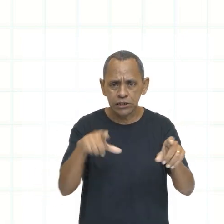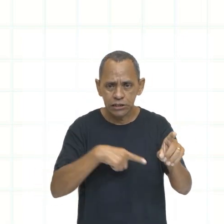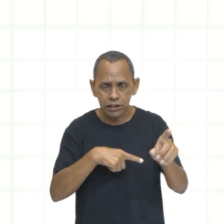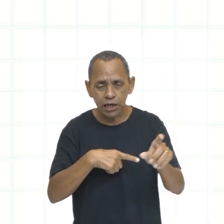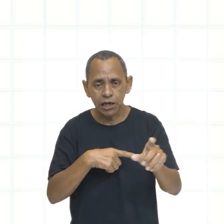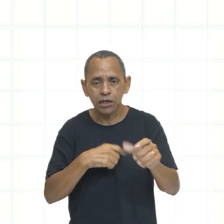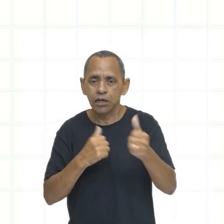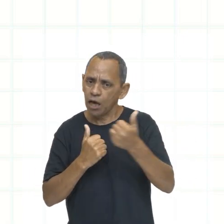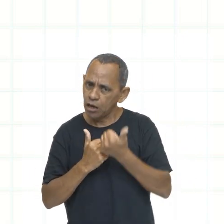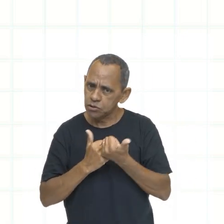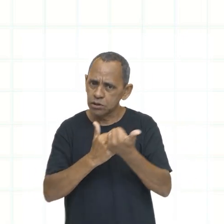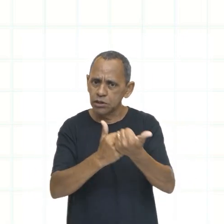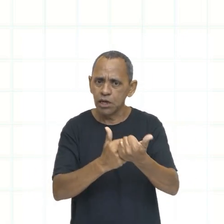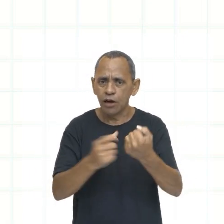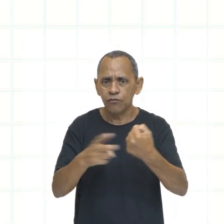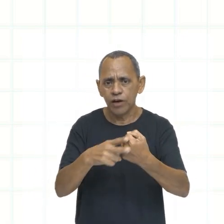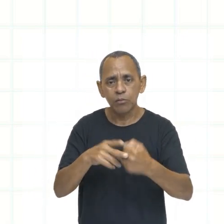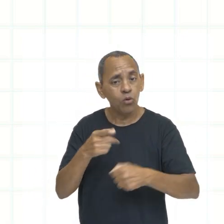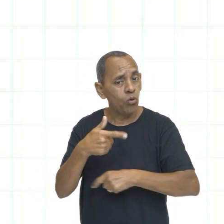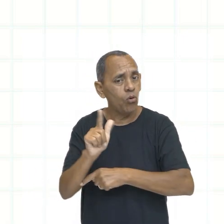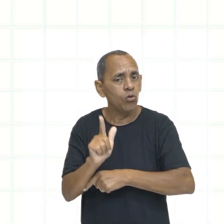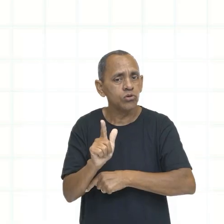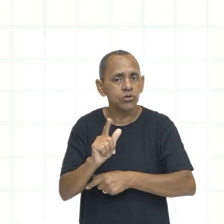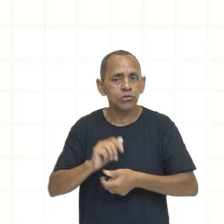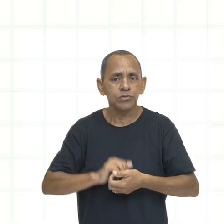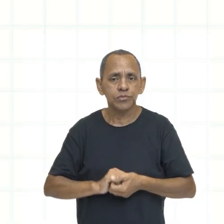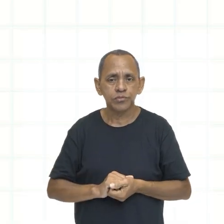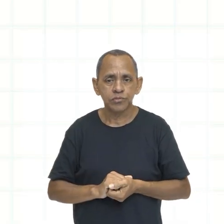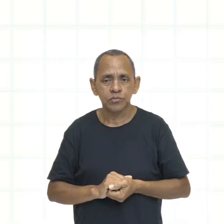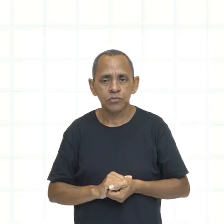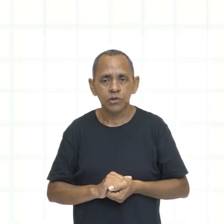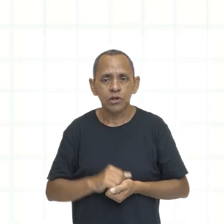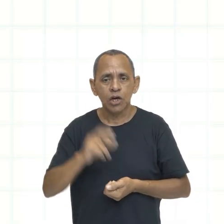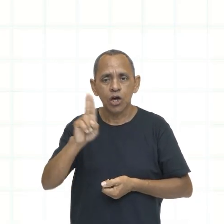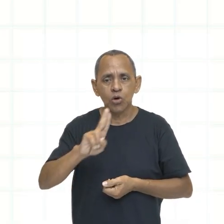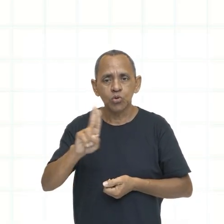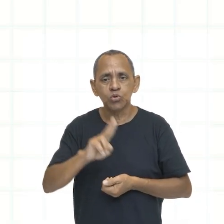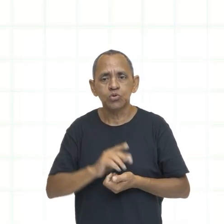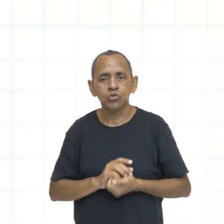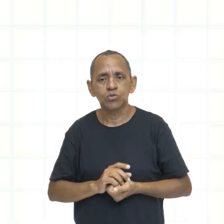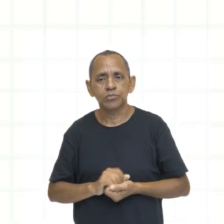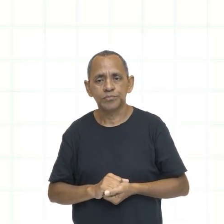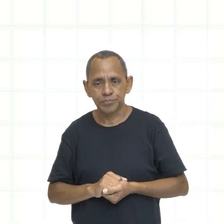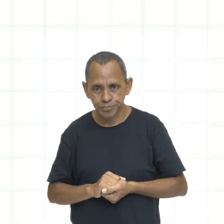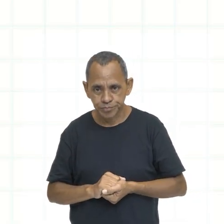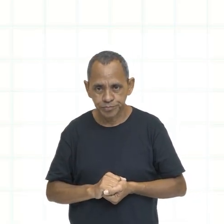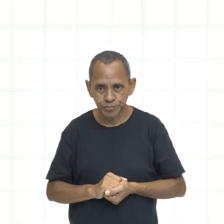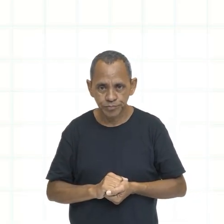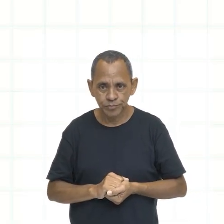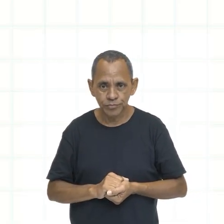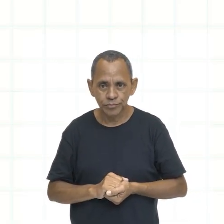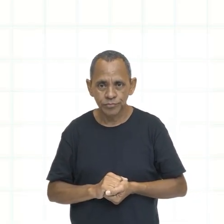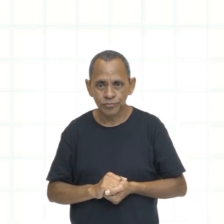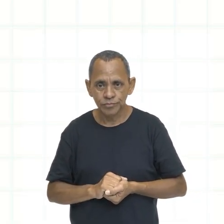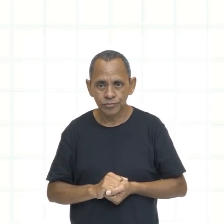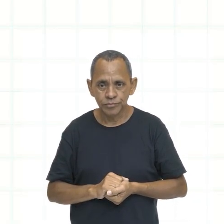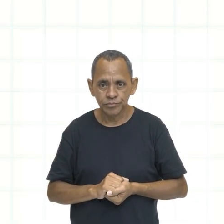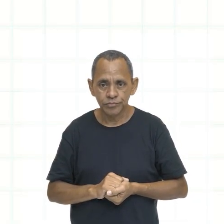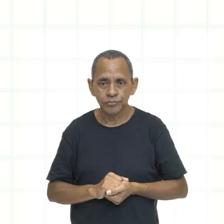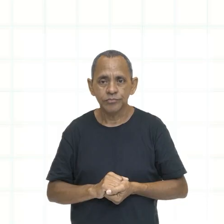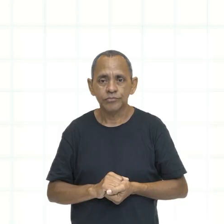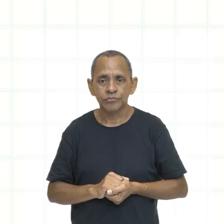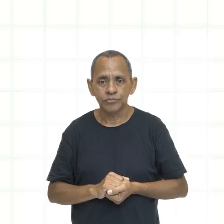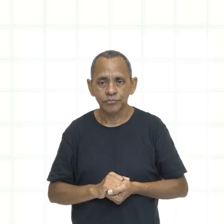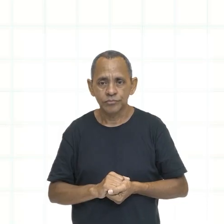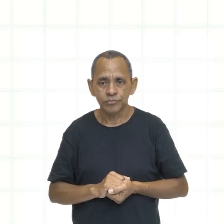precisar. Tá? Aqui é a abreviação de do mais not. Tá certo? Esse é o verbo auxiliar